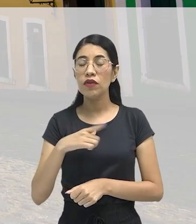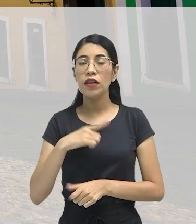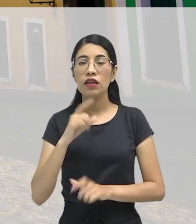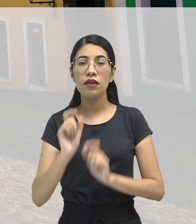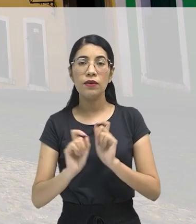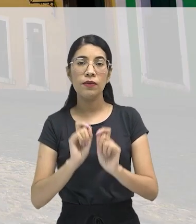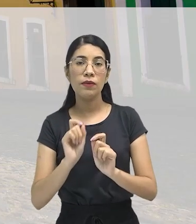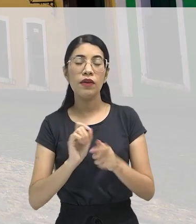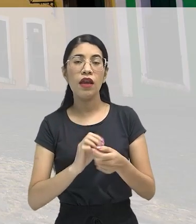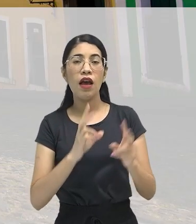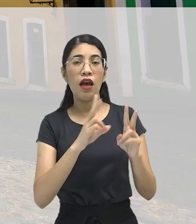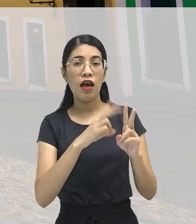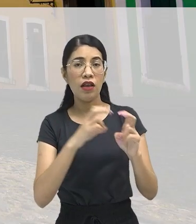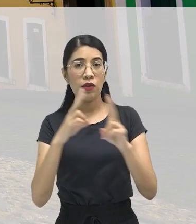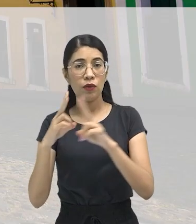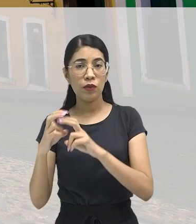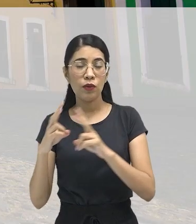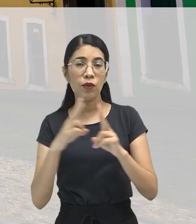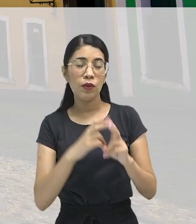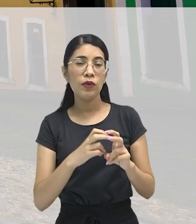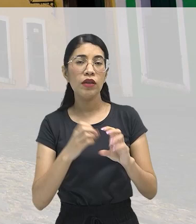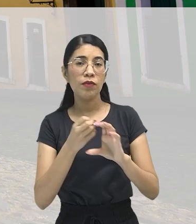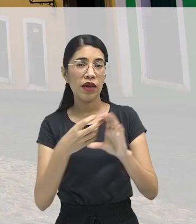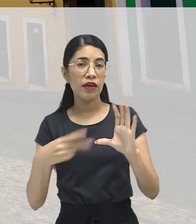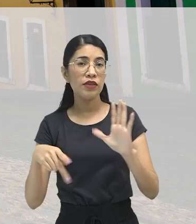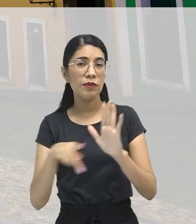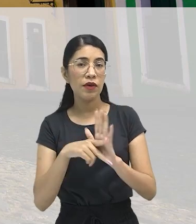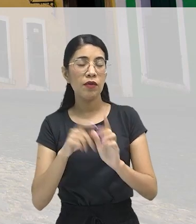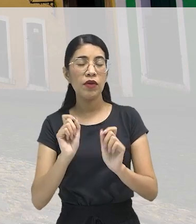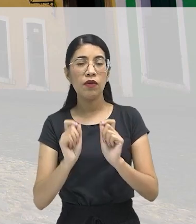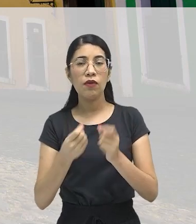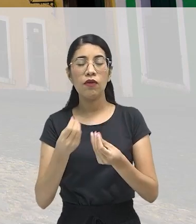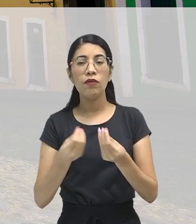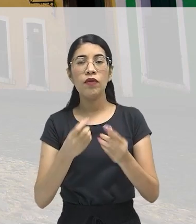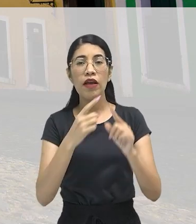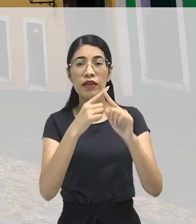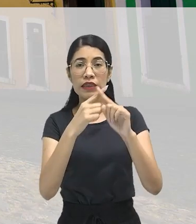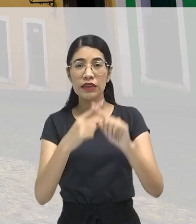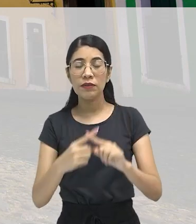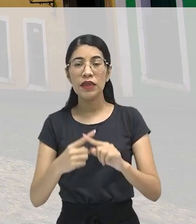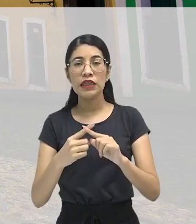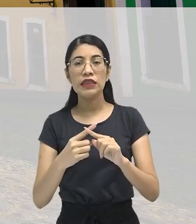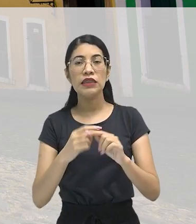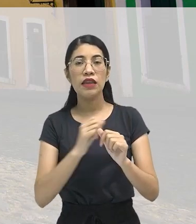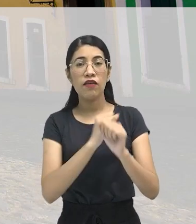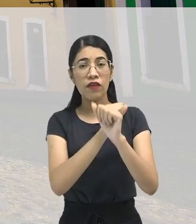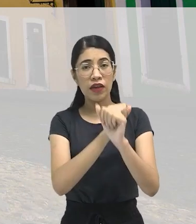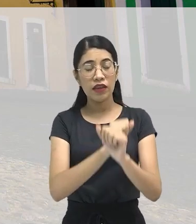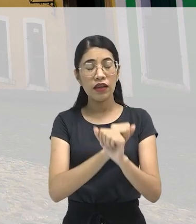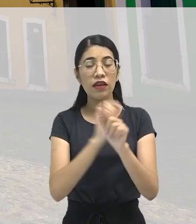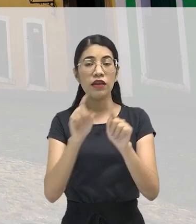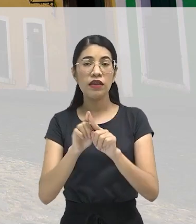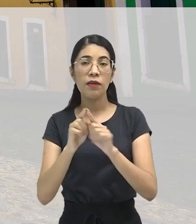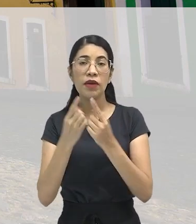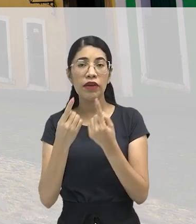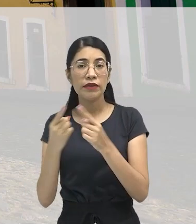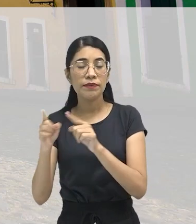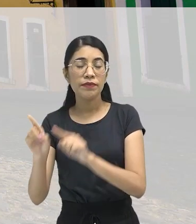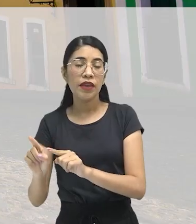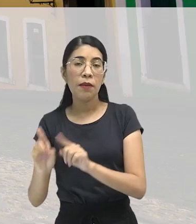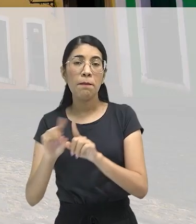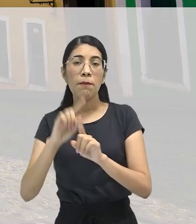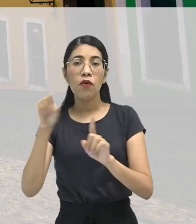a presença da luta através dessa característica do combate, do atacar e do defender. Lembrando